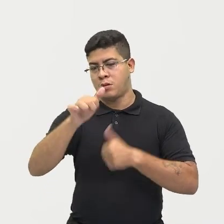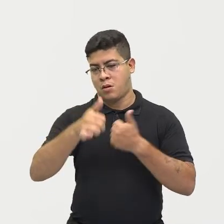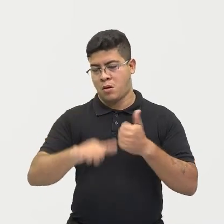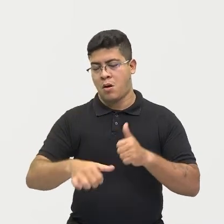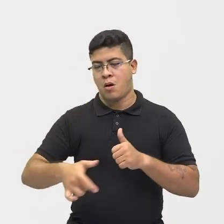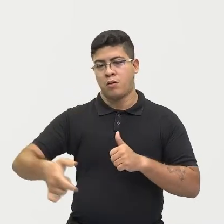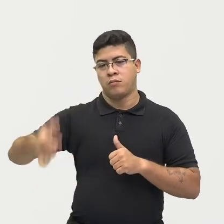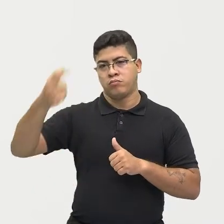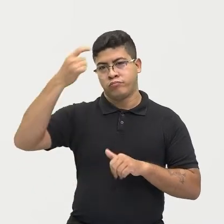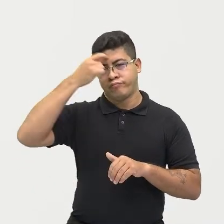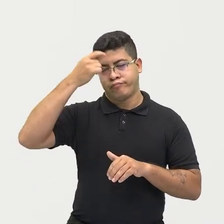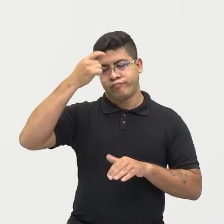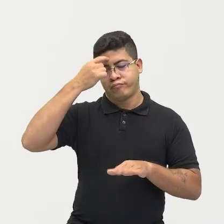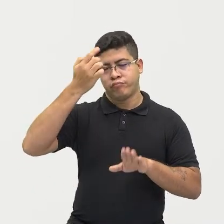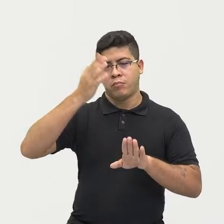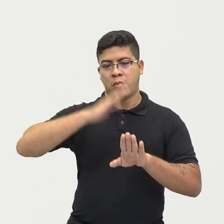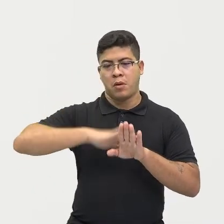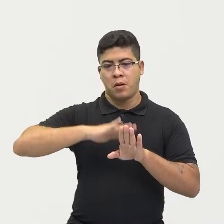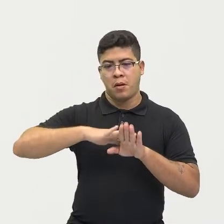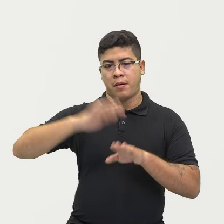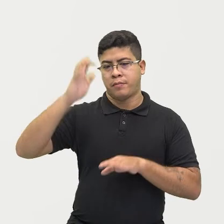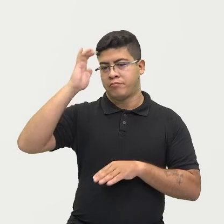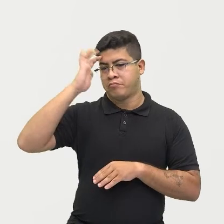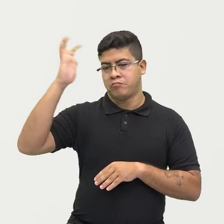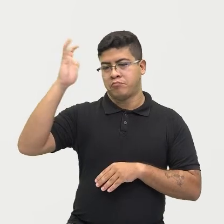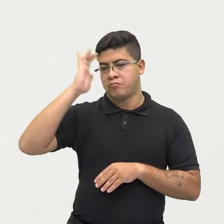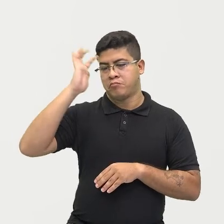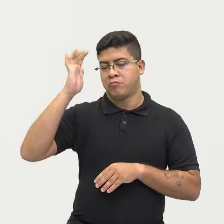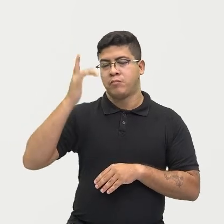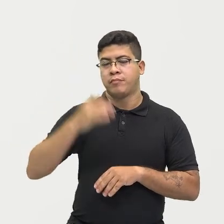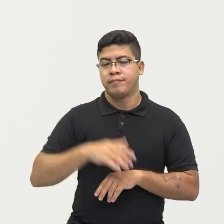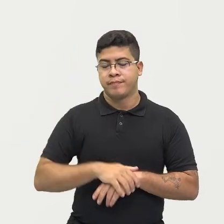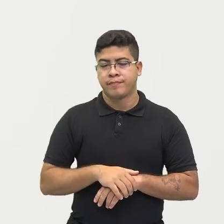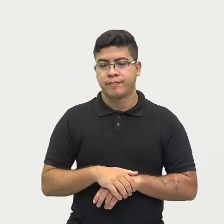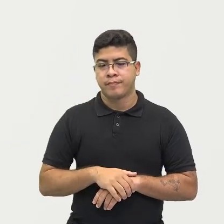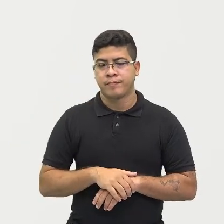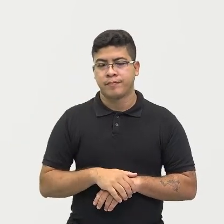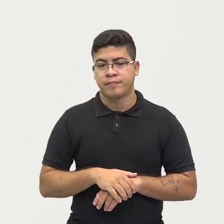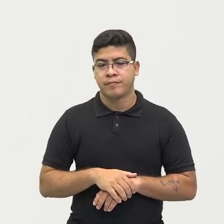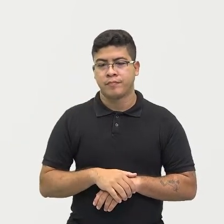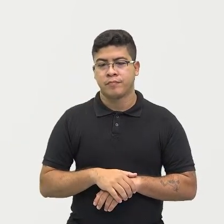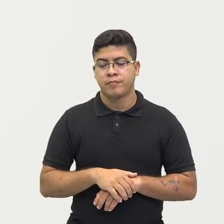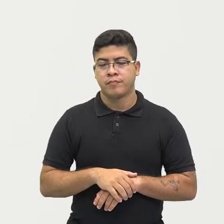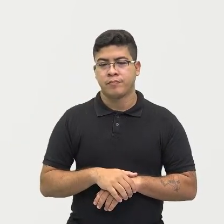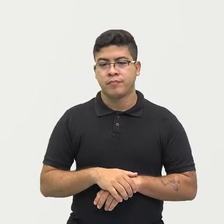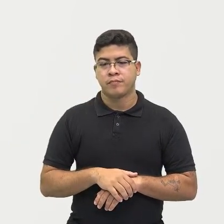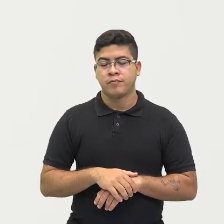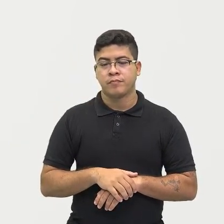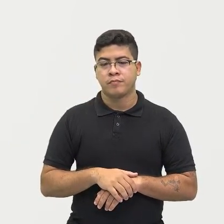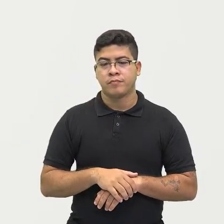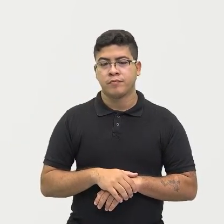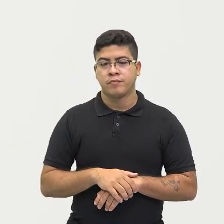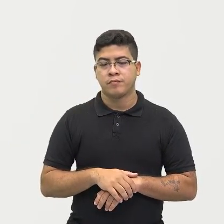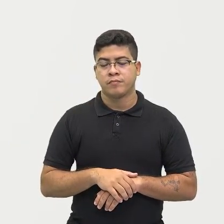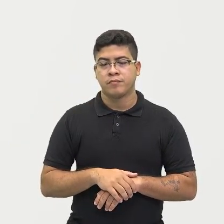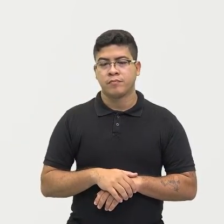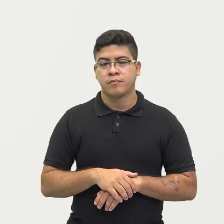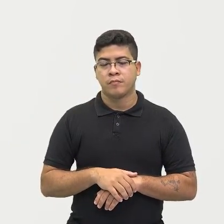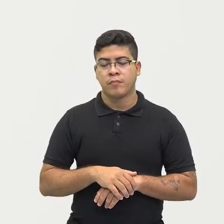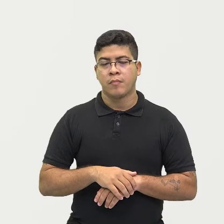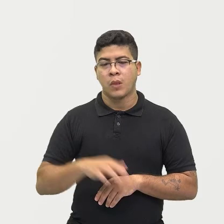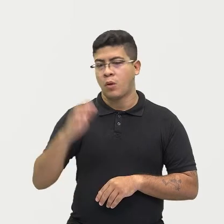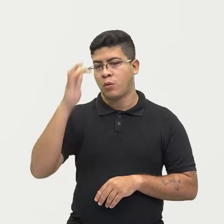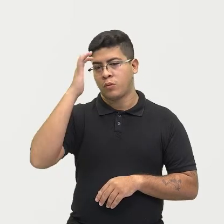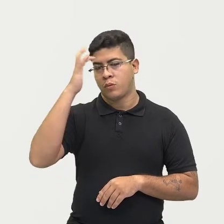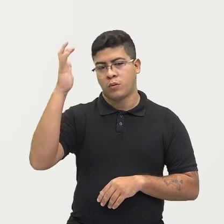subconsciente, o sonho das personagens, a ideia onírica, né, do sonho em